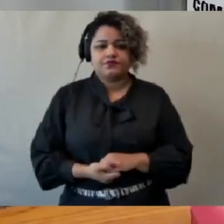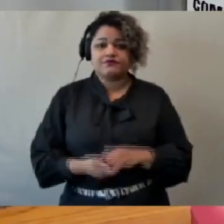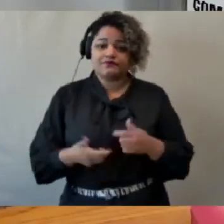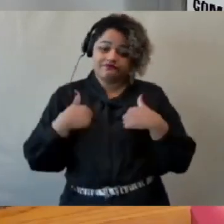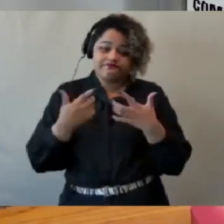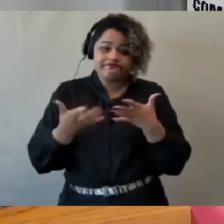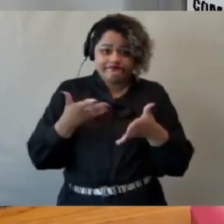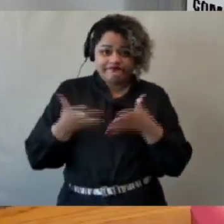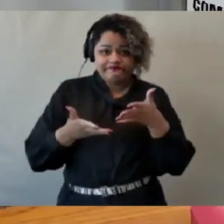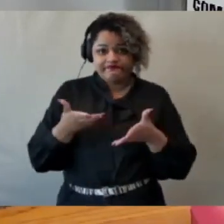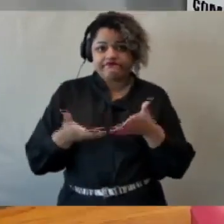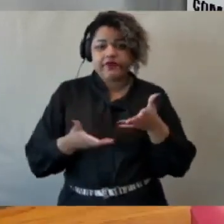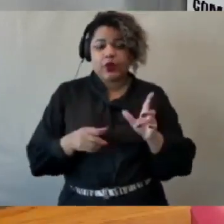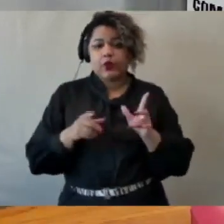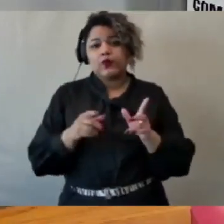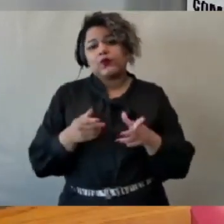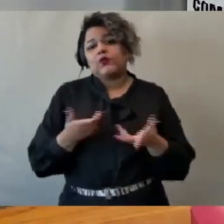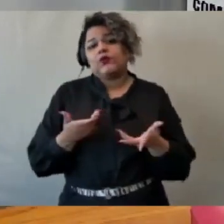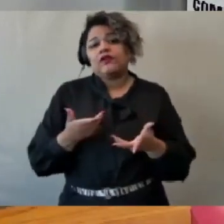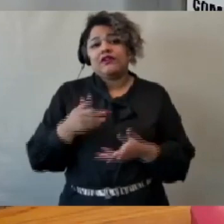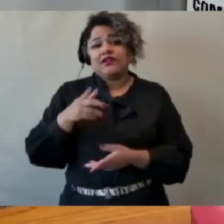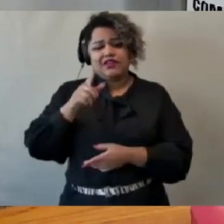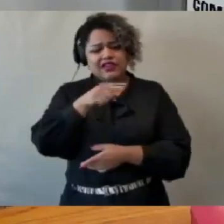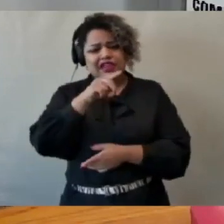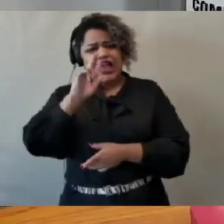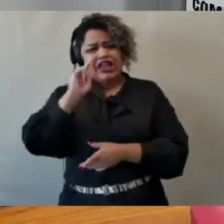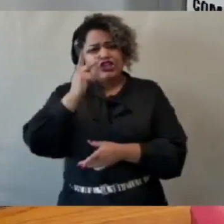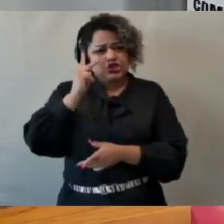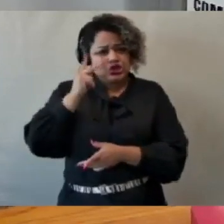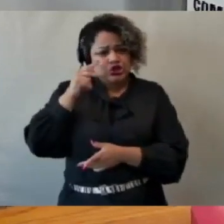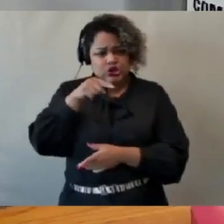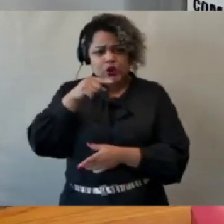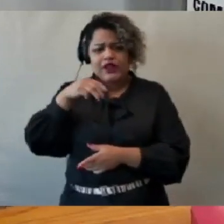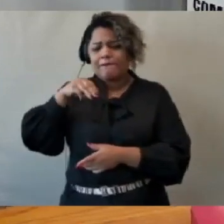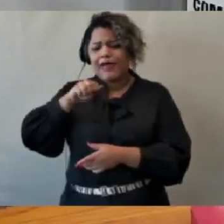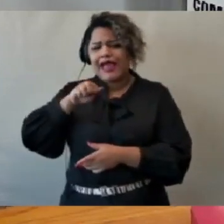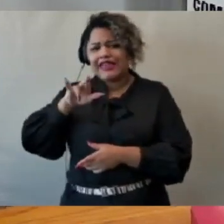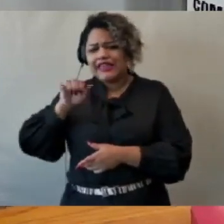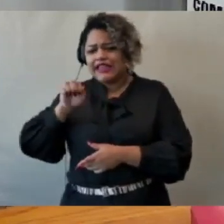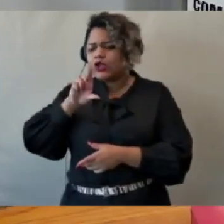a história da Maria do Carmo realmente ela chocou bastante, né?